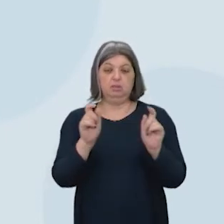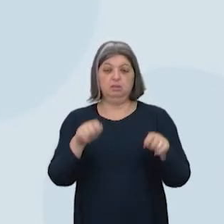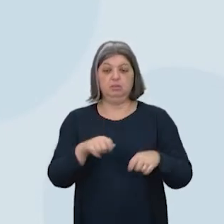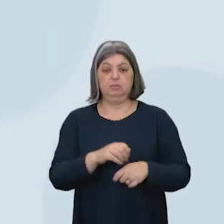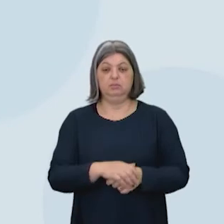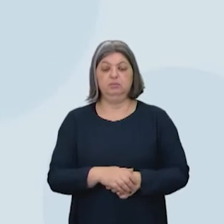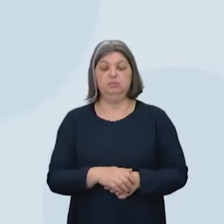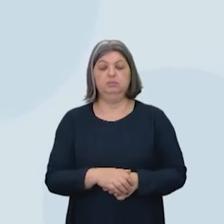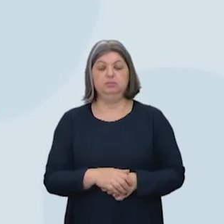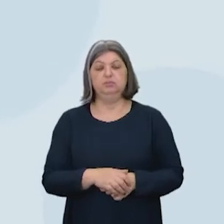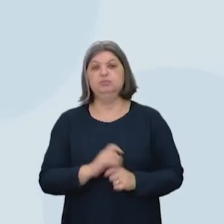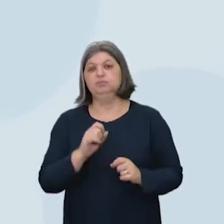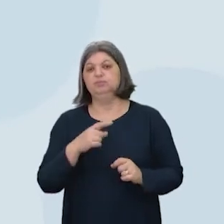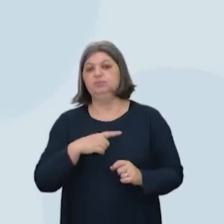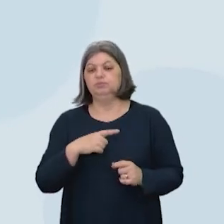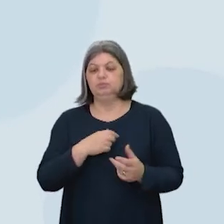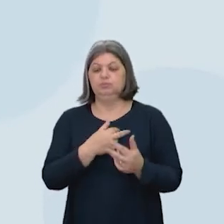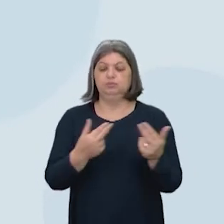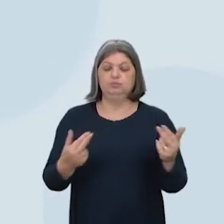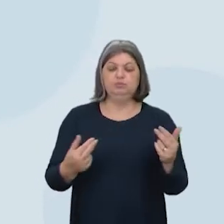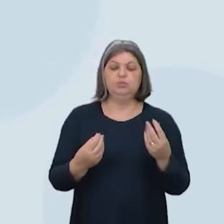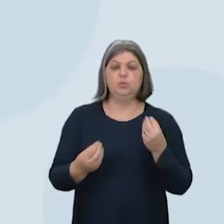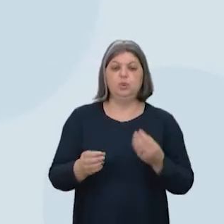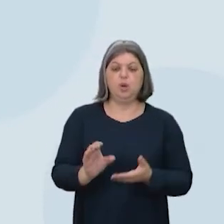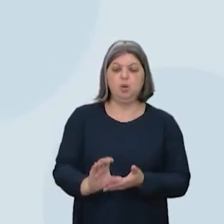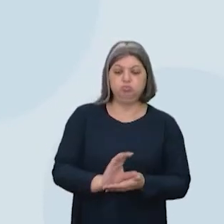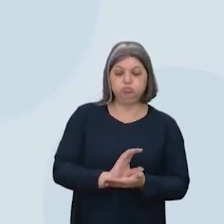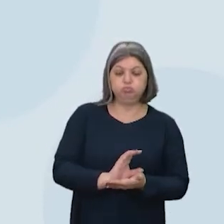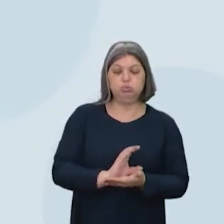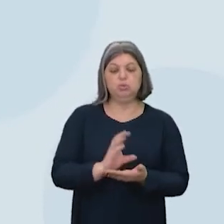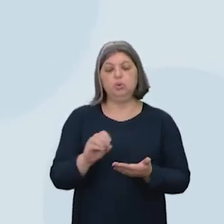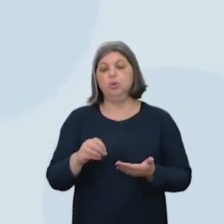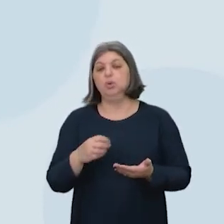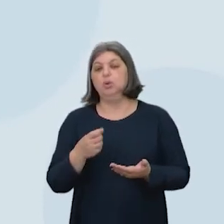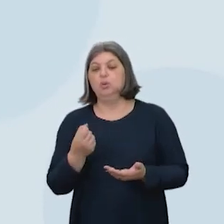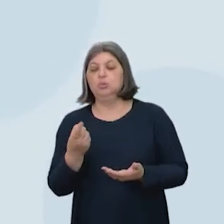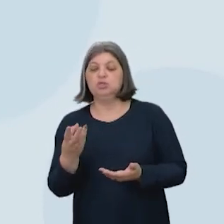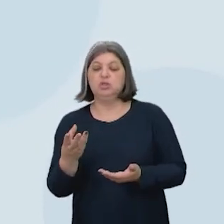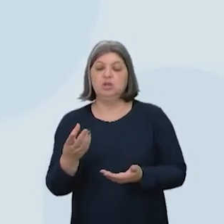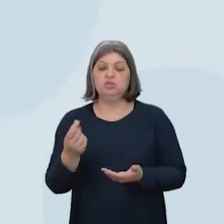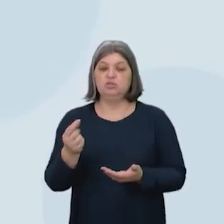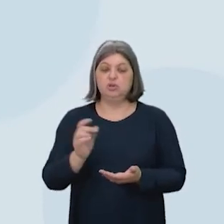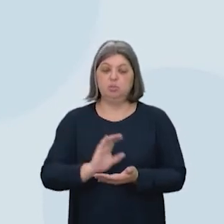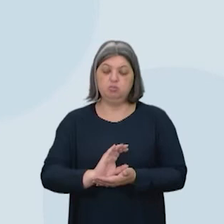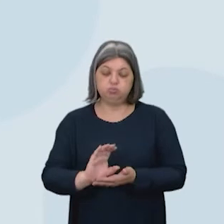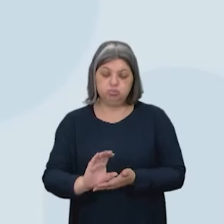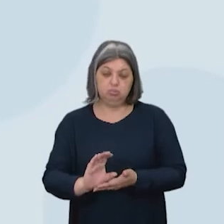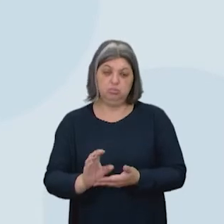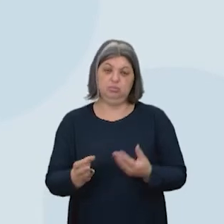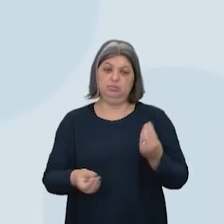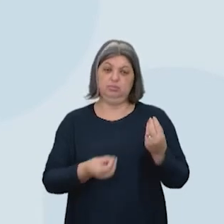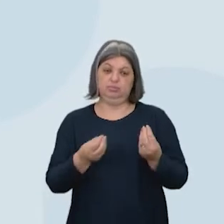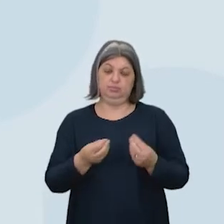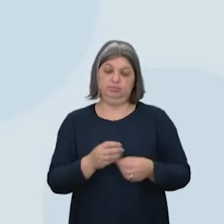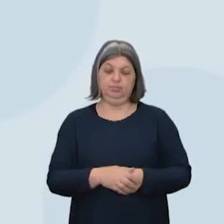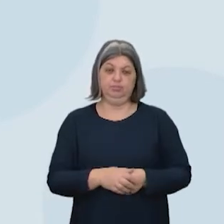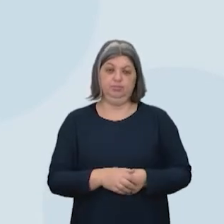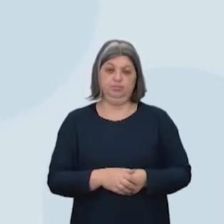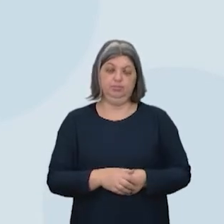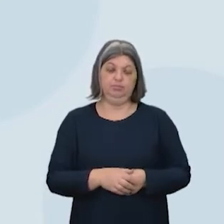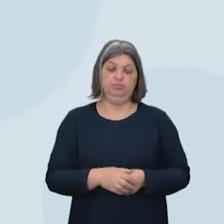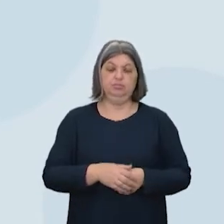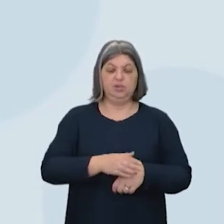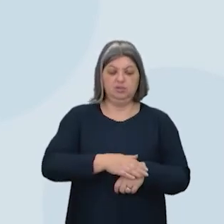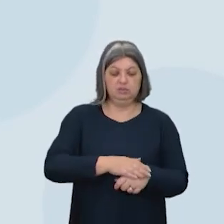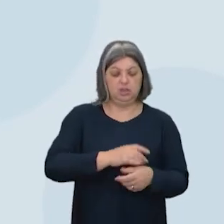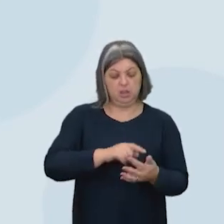Poxa, o que eu tenho de despesa? O quanto entra de dinheiro? O quanto sai de dinheiro? Né? comprei tal coisa, fiz tal